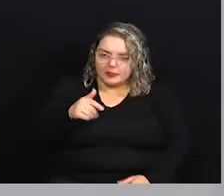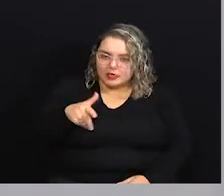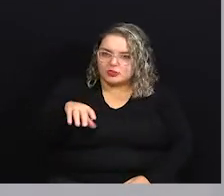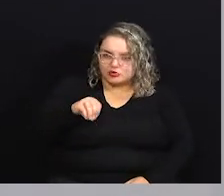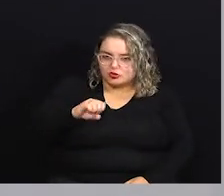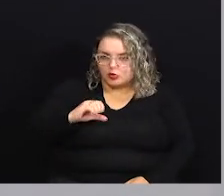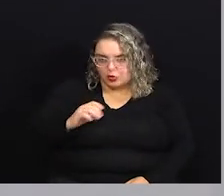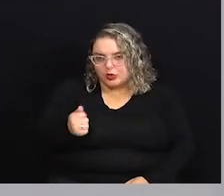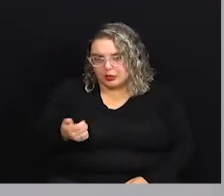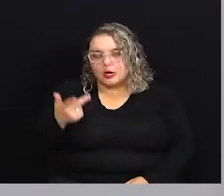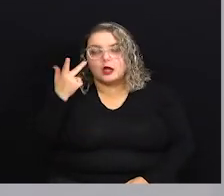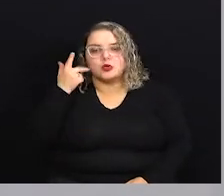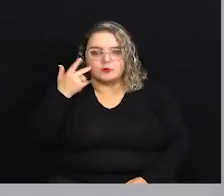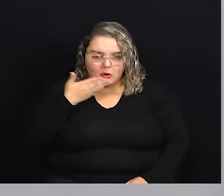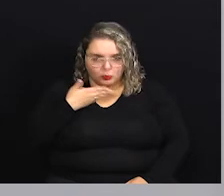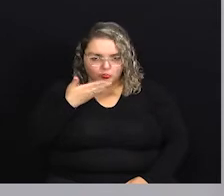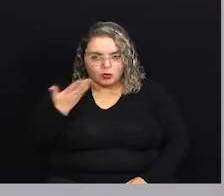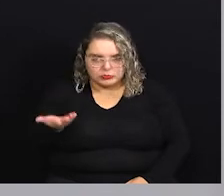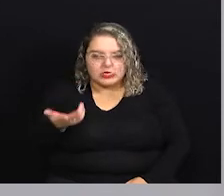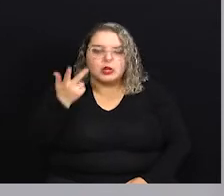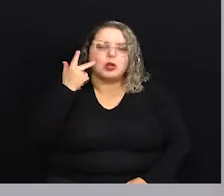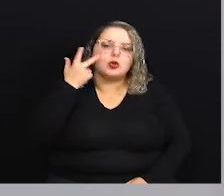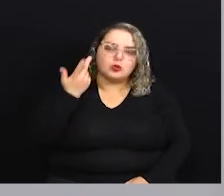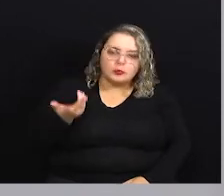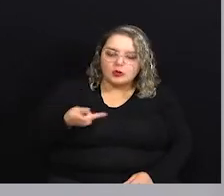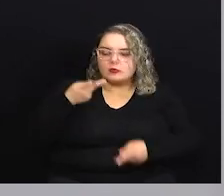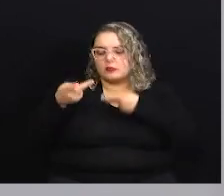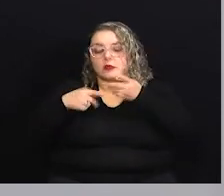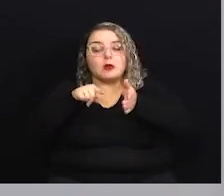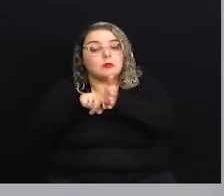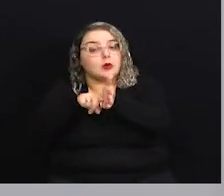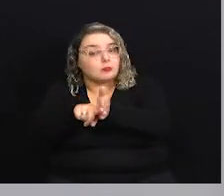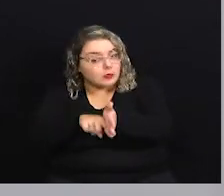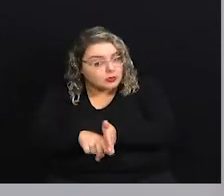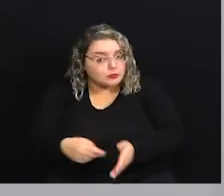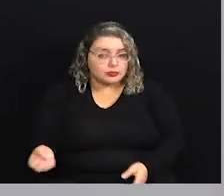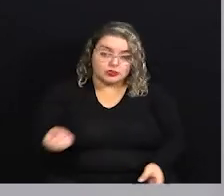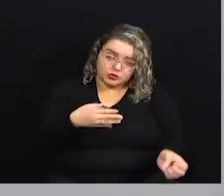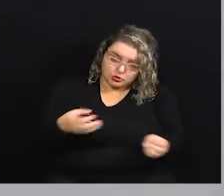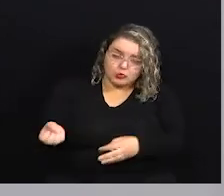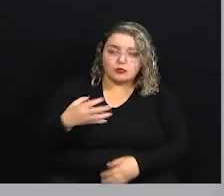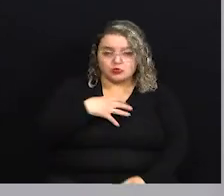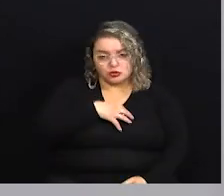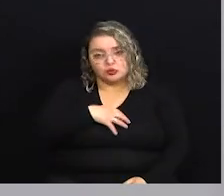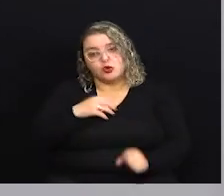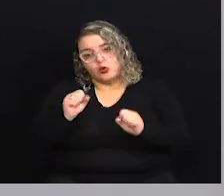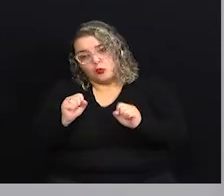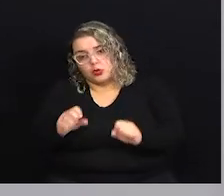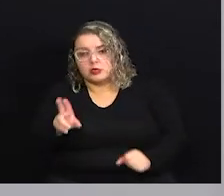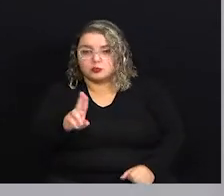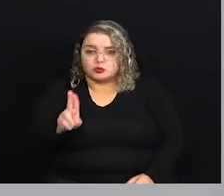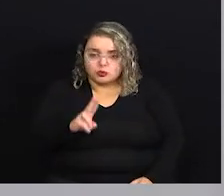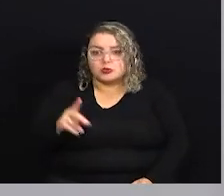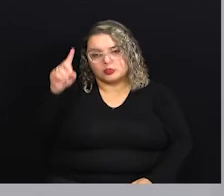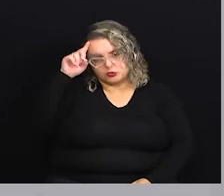exemplo, o vídeo da Paçoca. Então, é muito mais comum que esses próprios tutores venham comentando com a gente, perguntando sobre essas novas